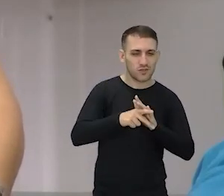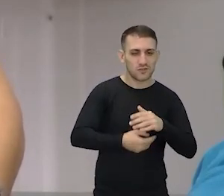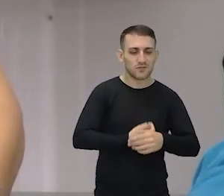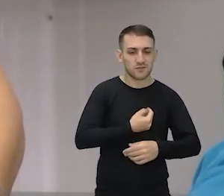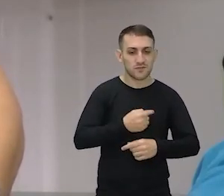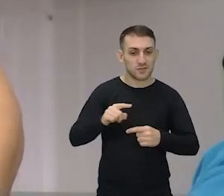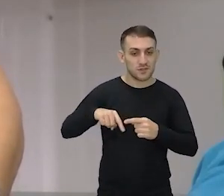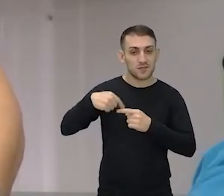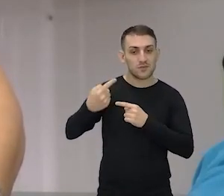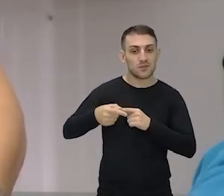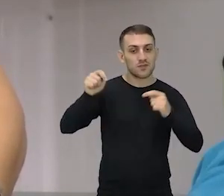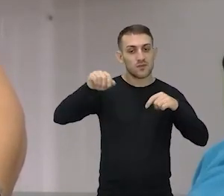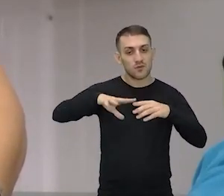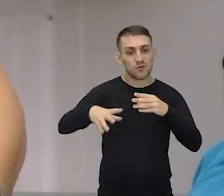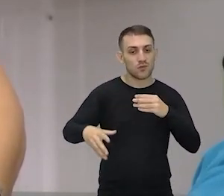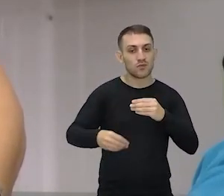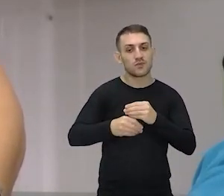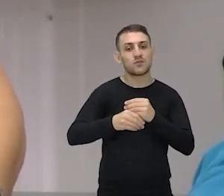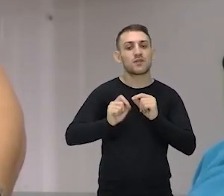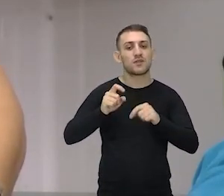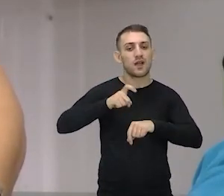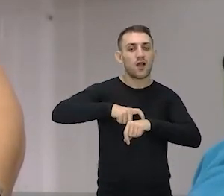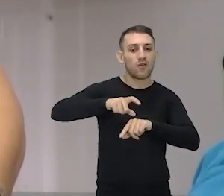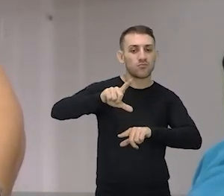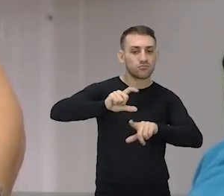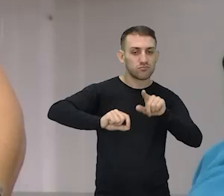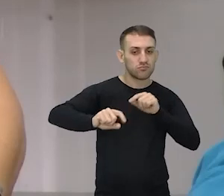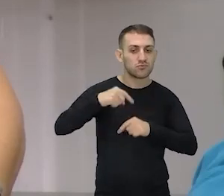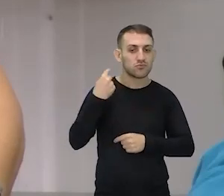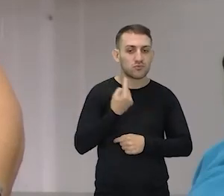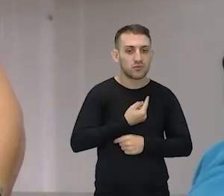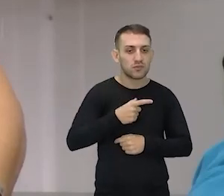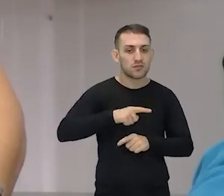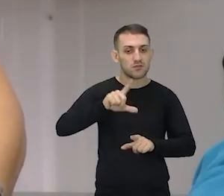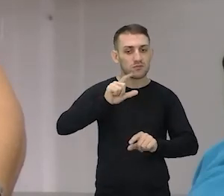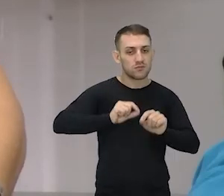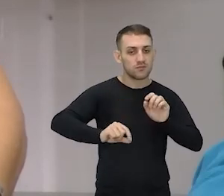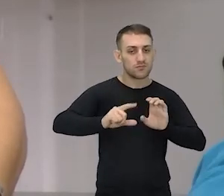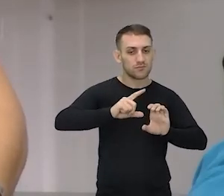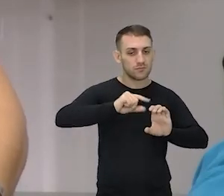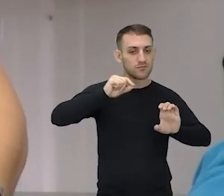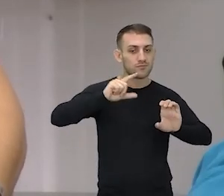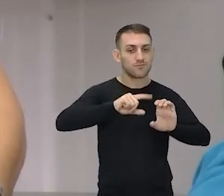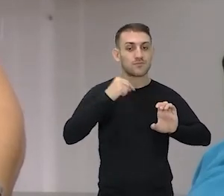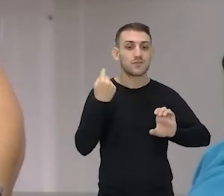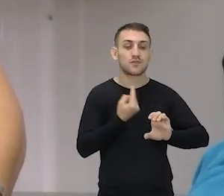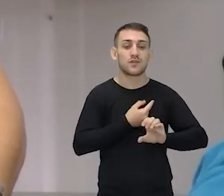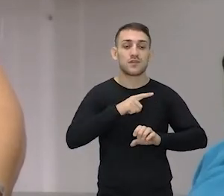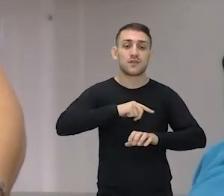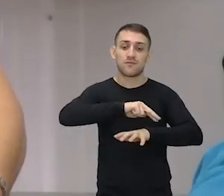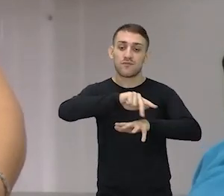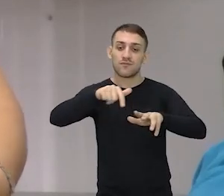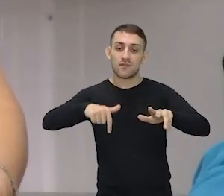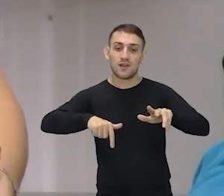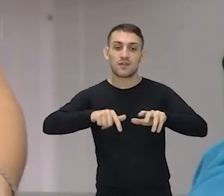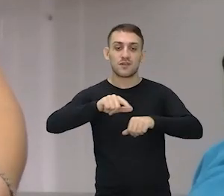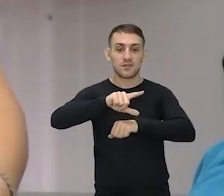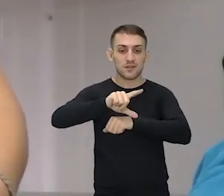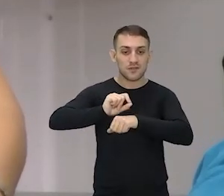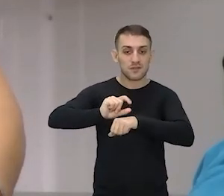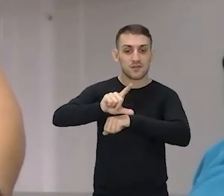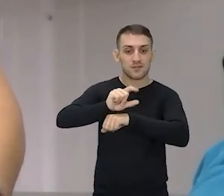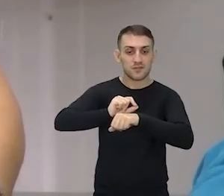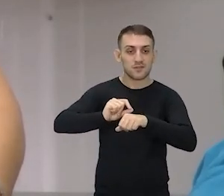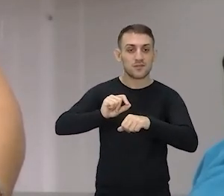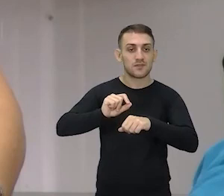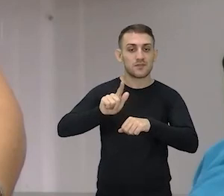isso é complementado com a eletiva. Então, nós temos eletiva em empreendedorismo, nós temos várias eletivas, gastronomia,